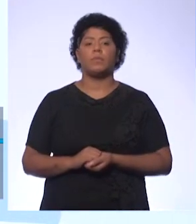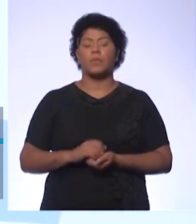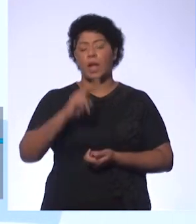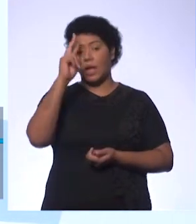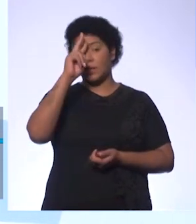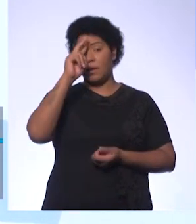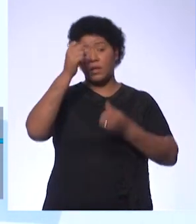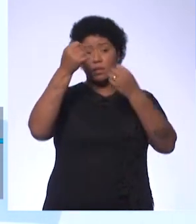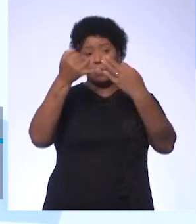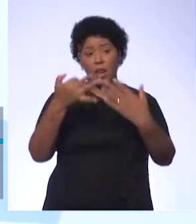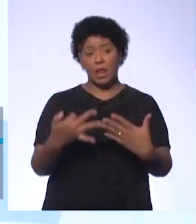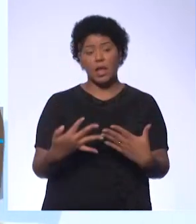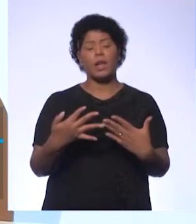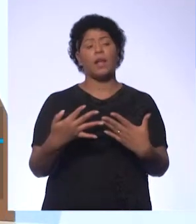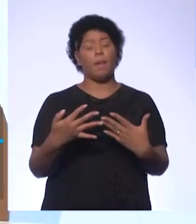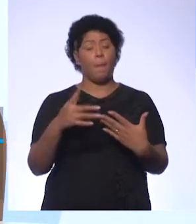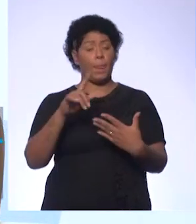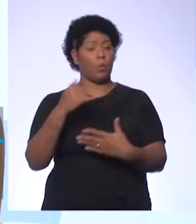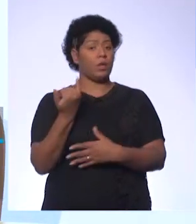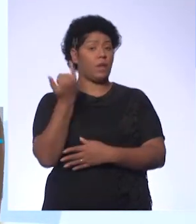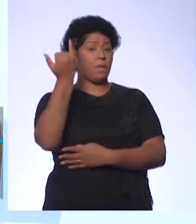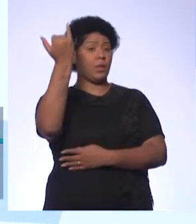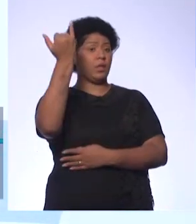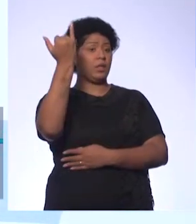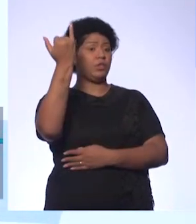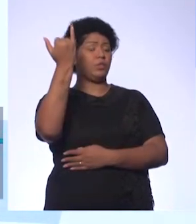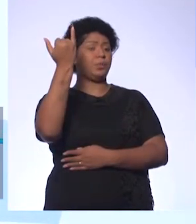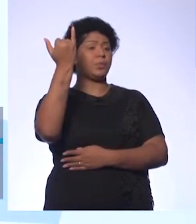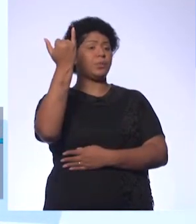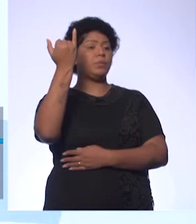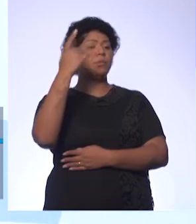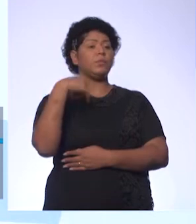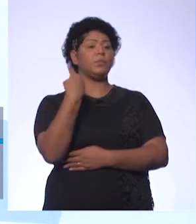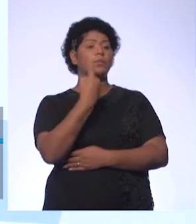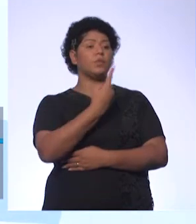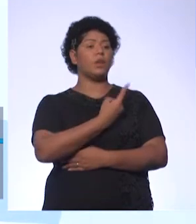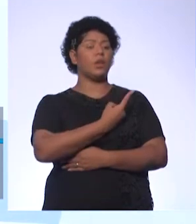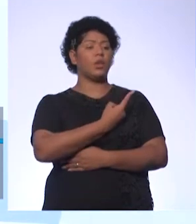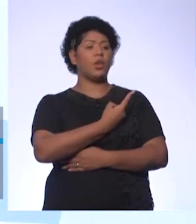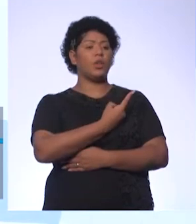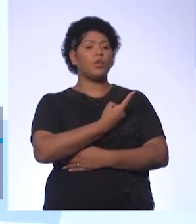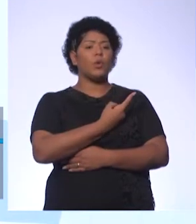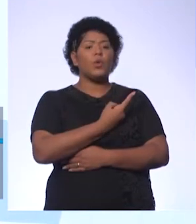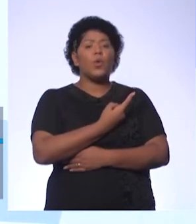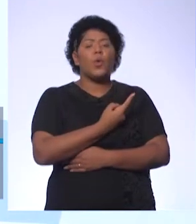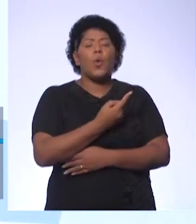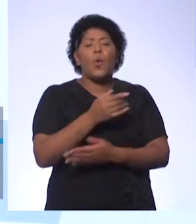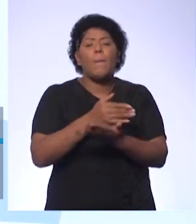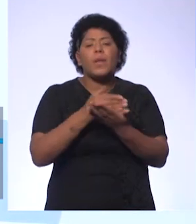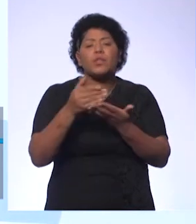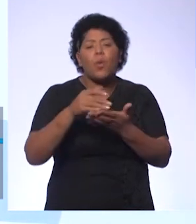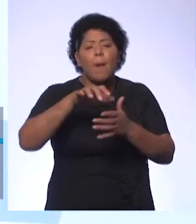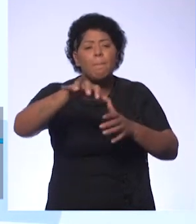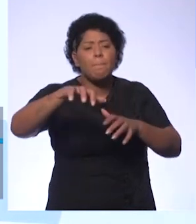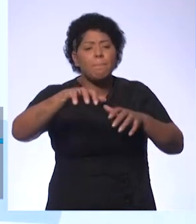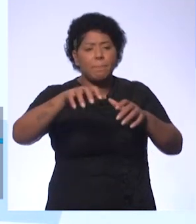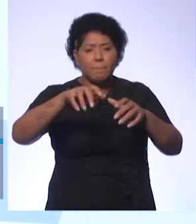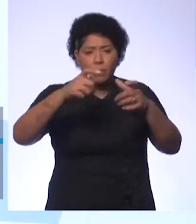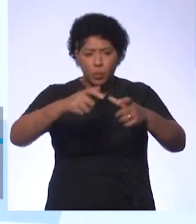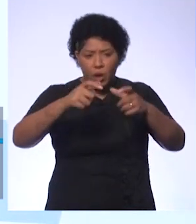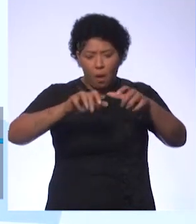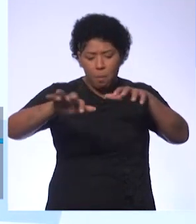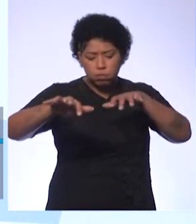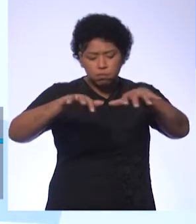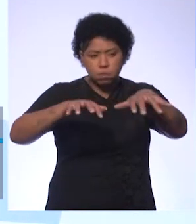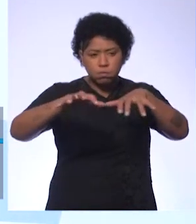ela conta muito bem, por isso que é importante a gente voltar para entender que, na distribuição de terras, houve um processo de expropriação em